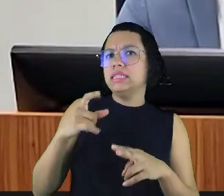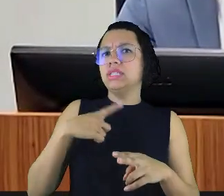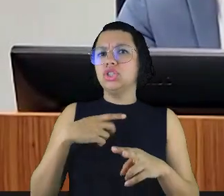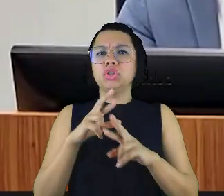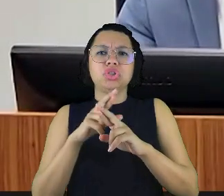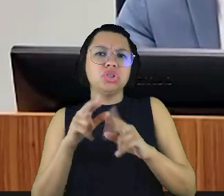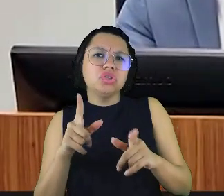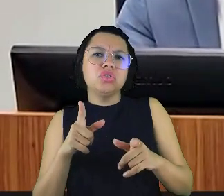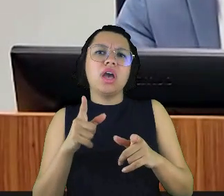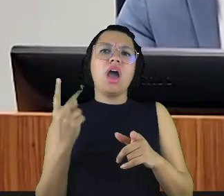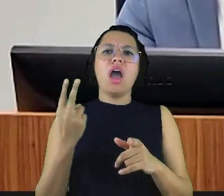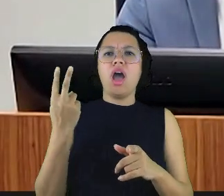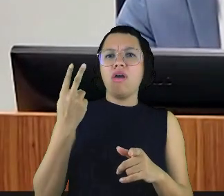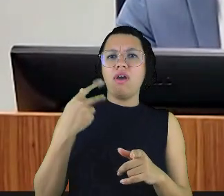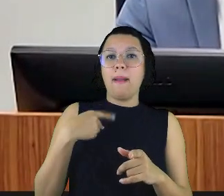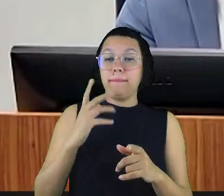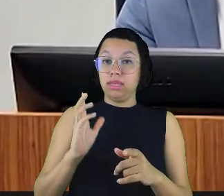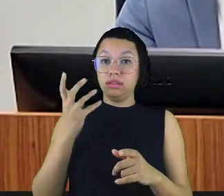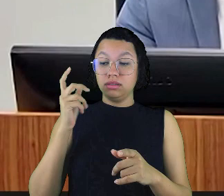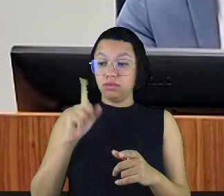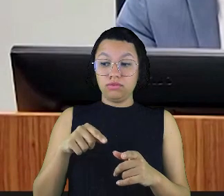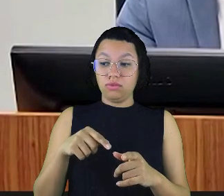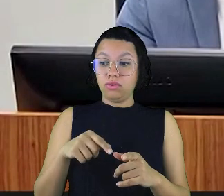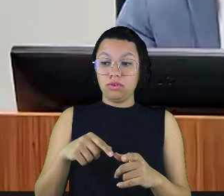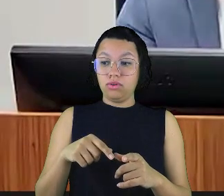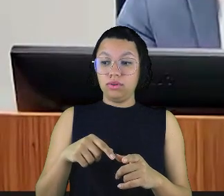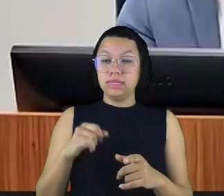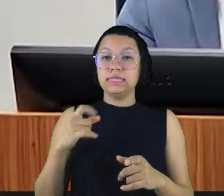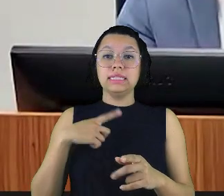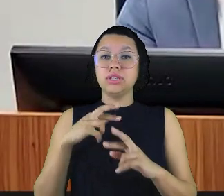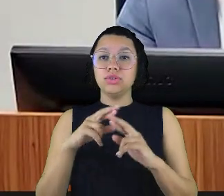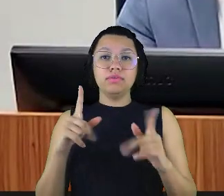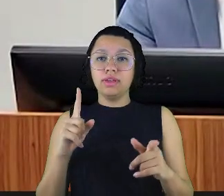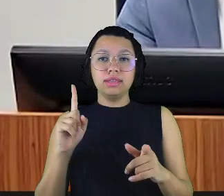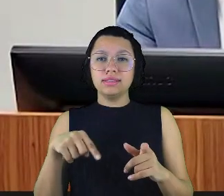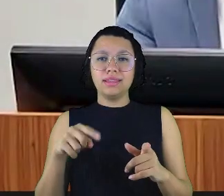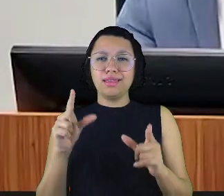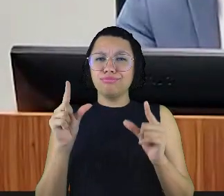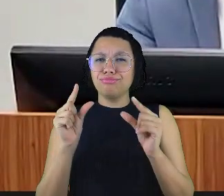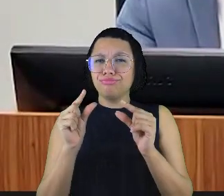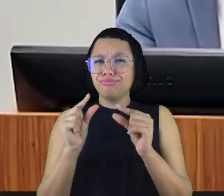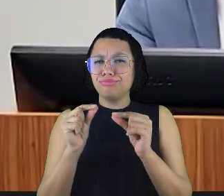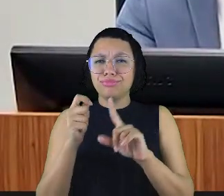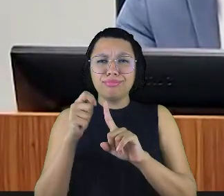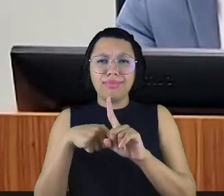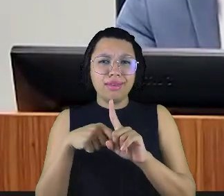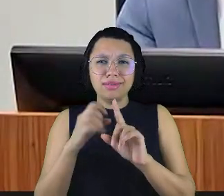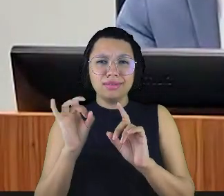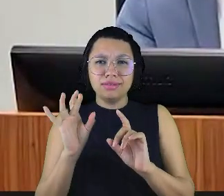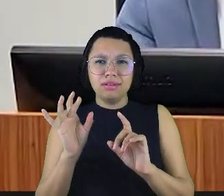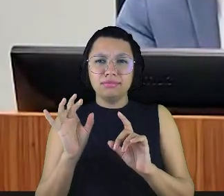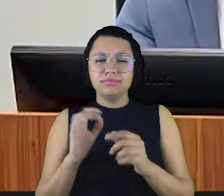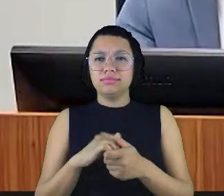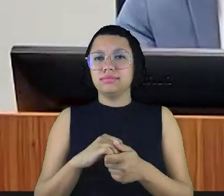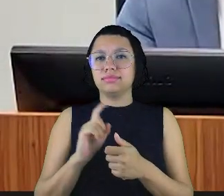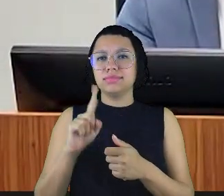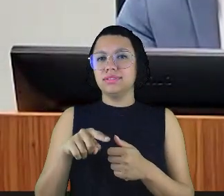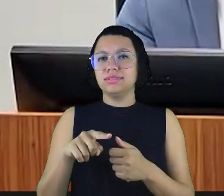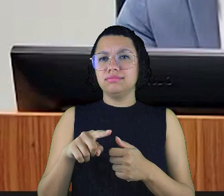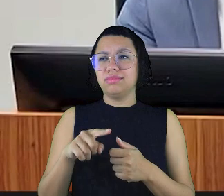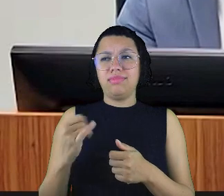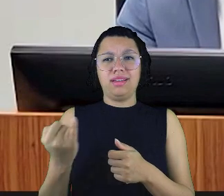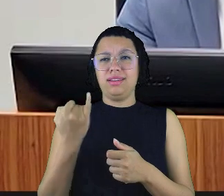minha decisão foi no sentido de que se tivesse diferença, ia ser uma diferença ínfima de meses, que isso daí era irrelevante na